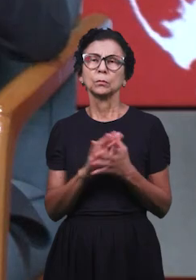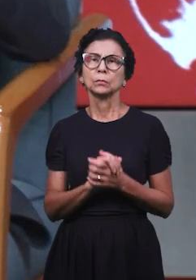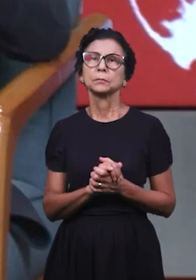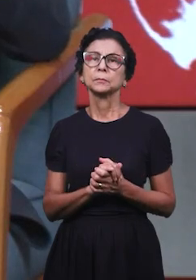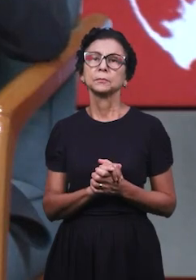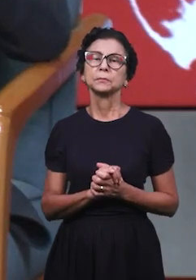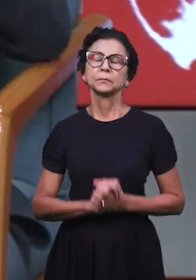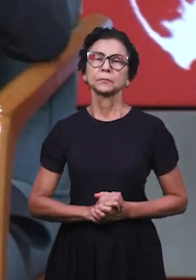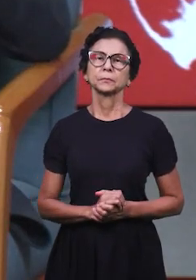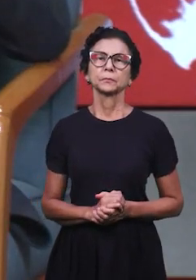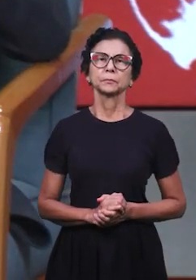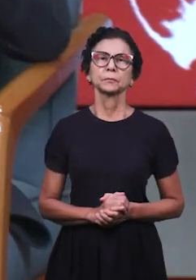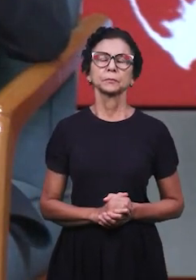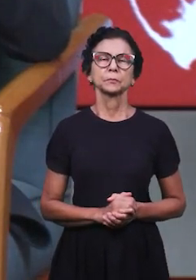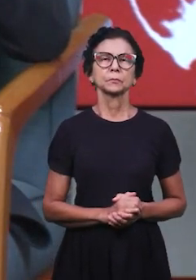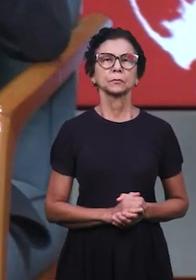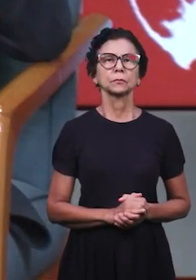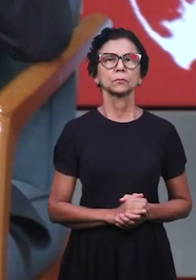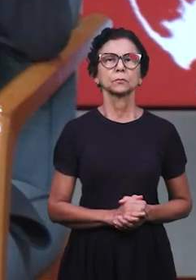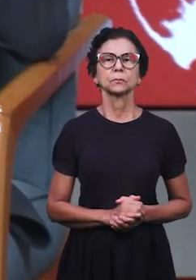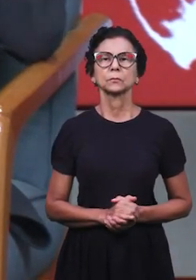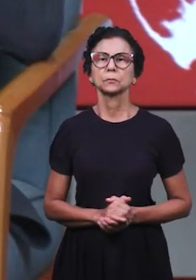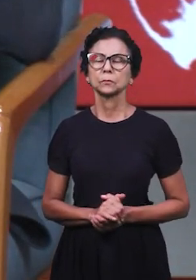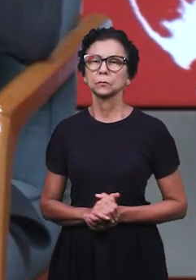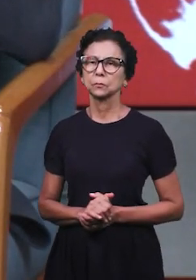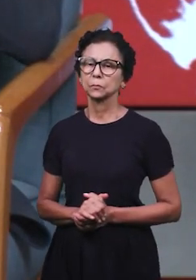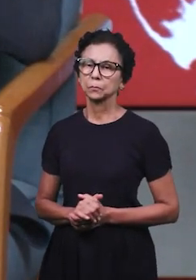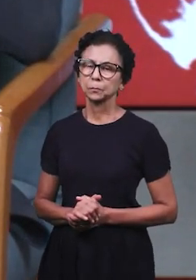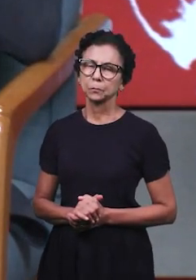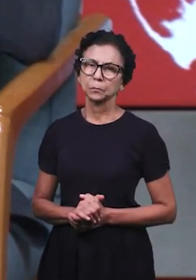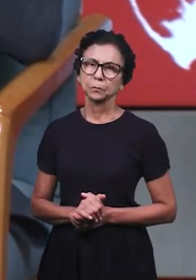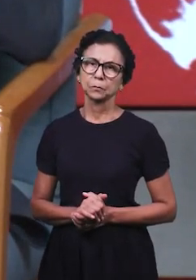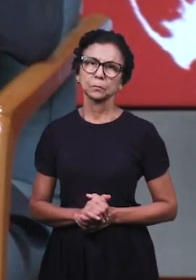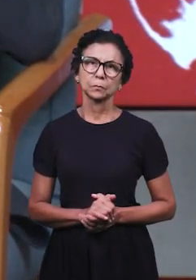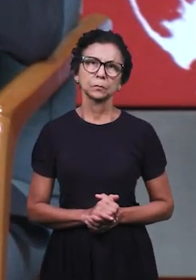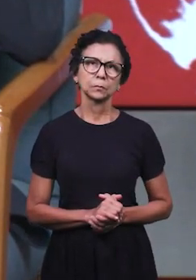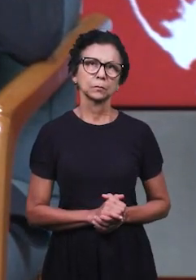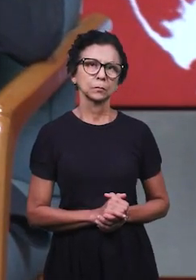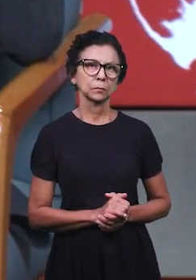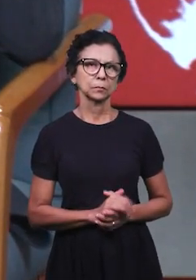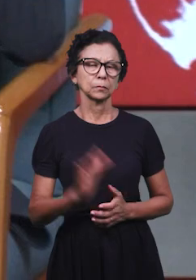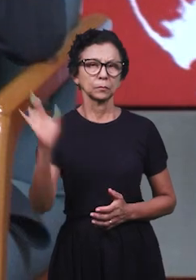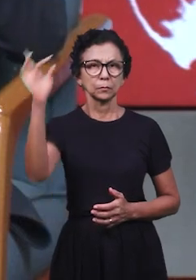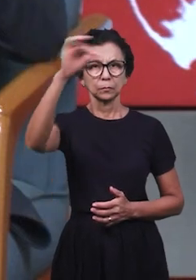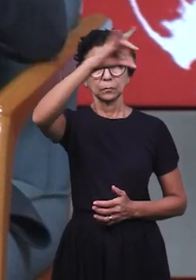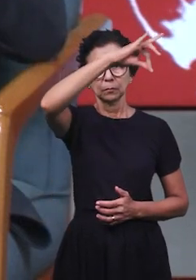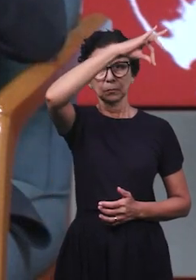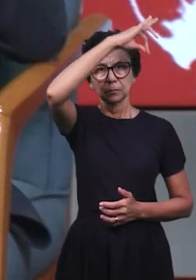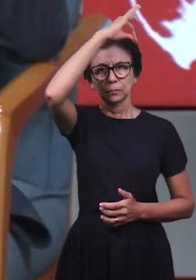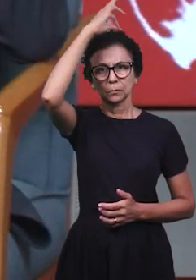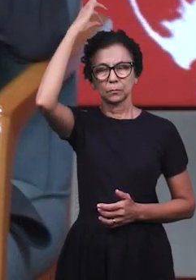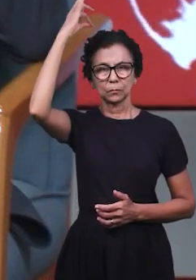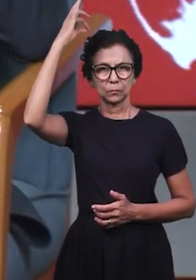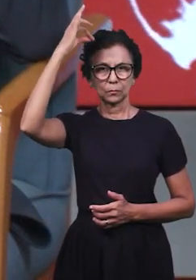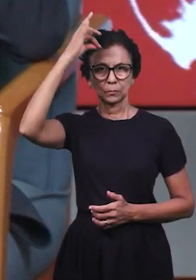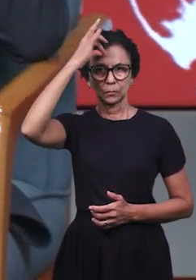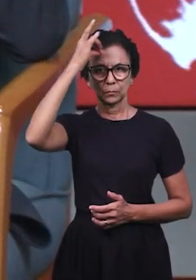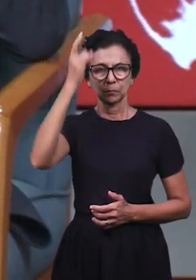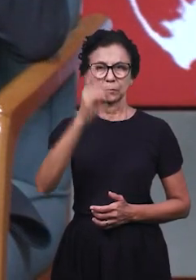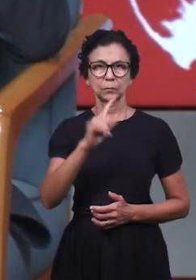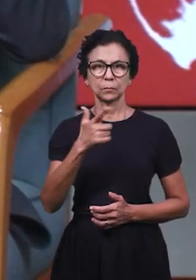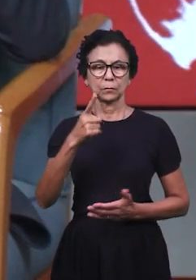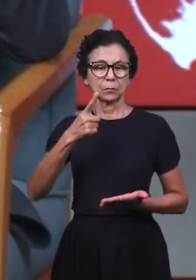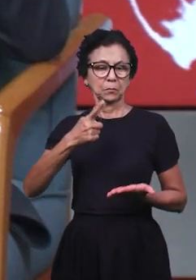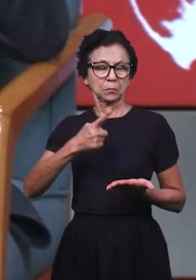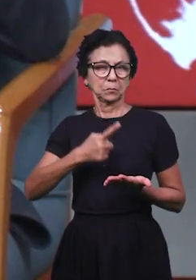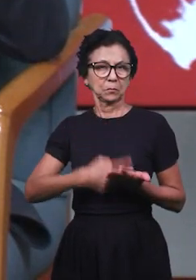o Espírito Santo não tem compromisso comigo, é com o que eu acho, com o que eu penso.